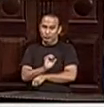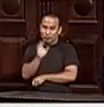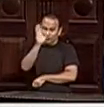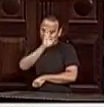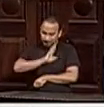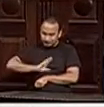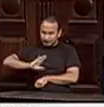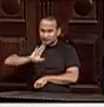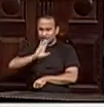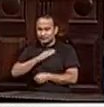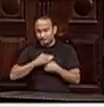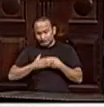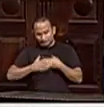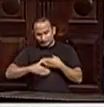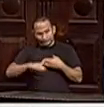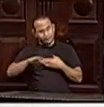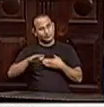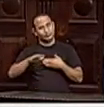sirva